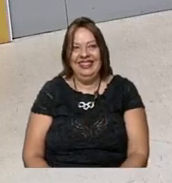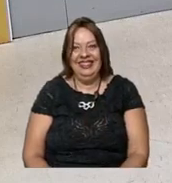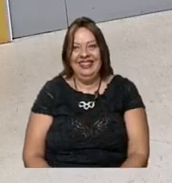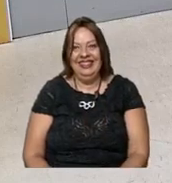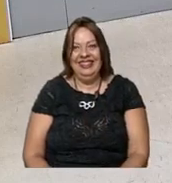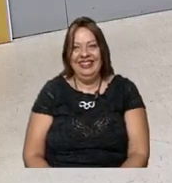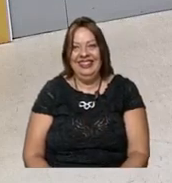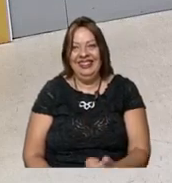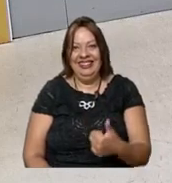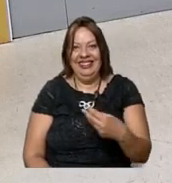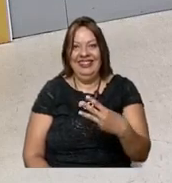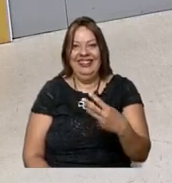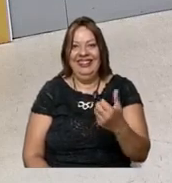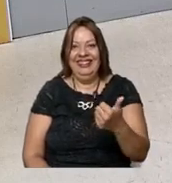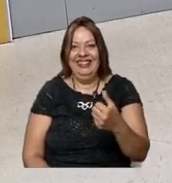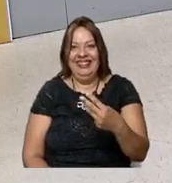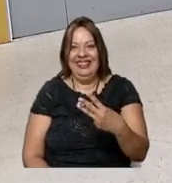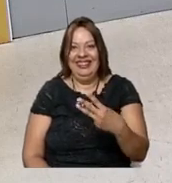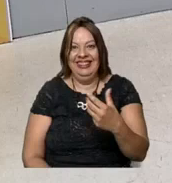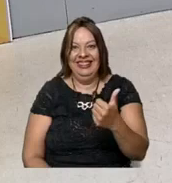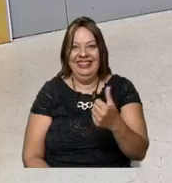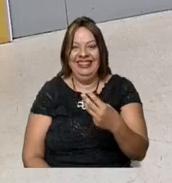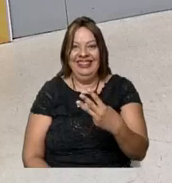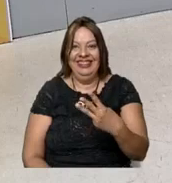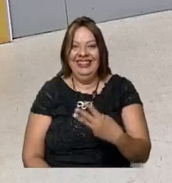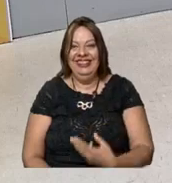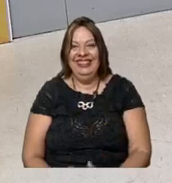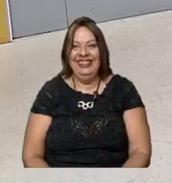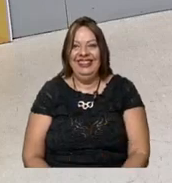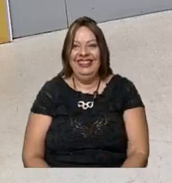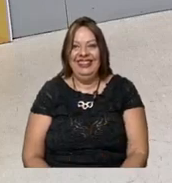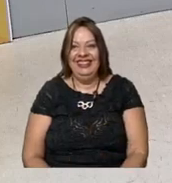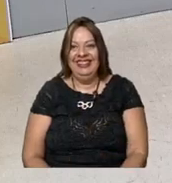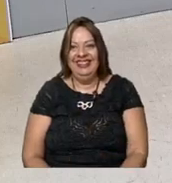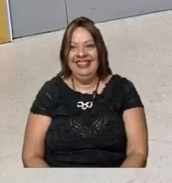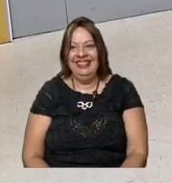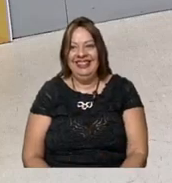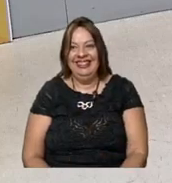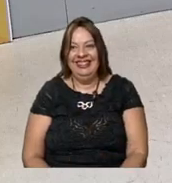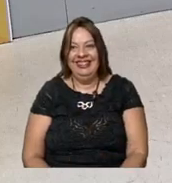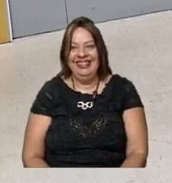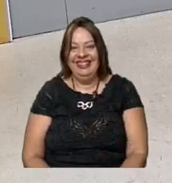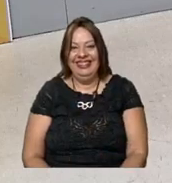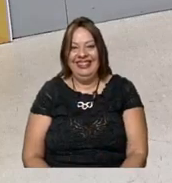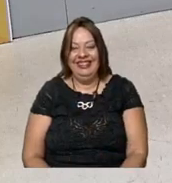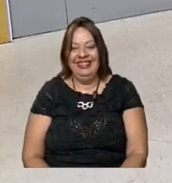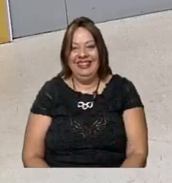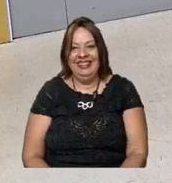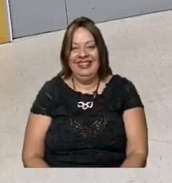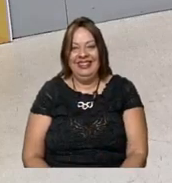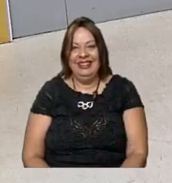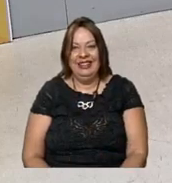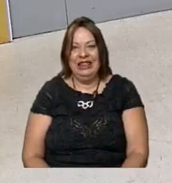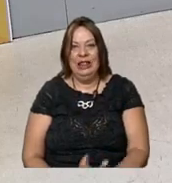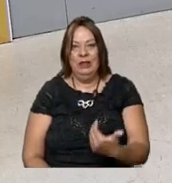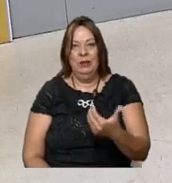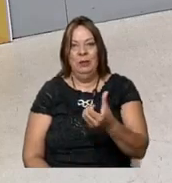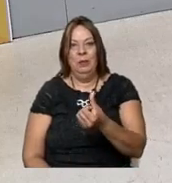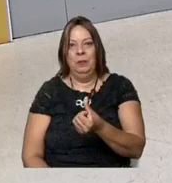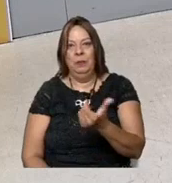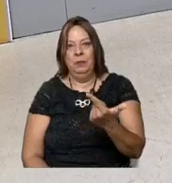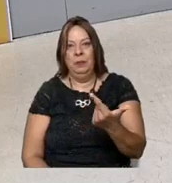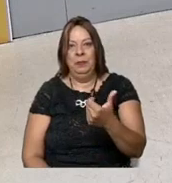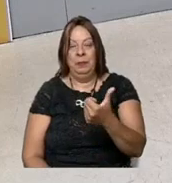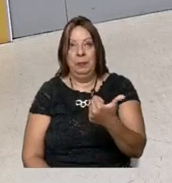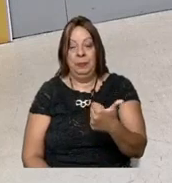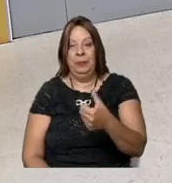foi. 13. Marque aí. 13. 13 é a bolinha da vez. 13. 16. Está